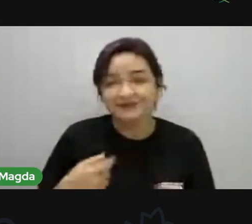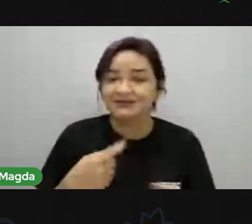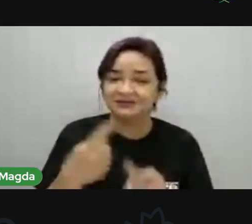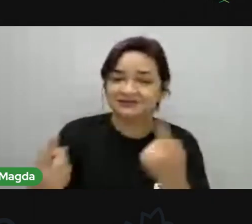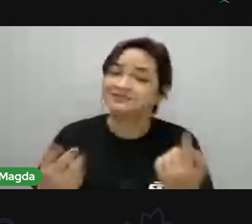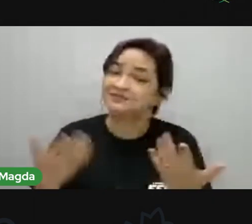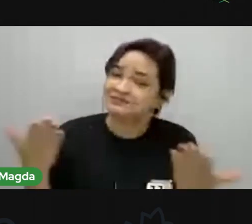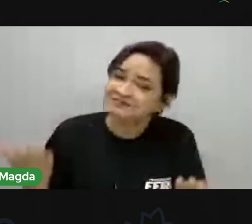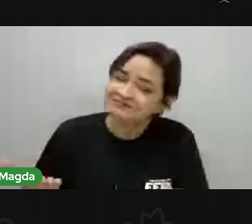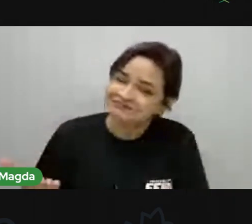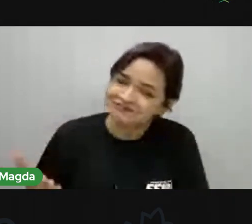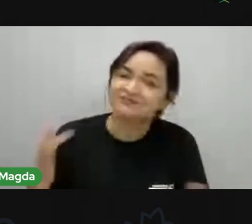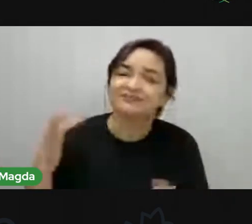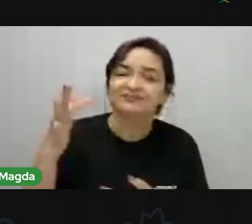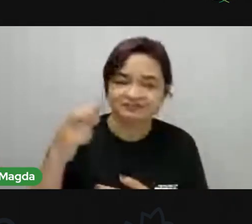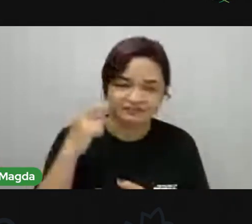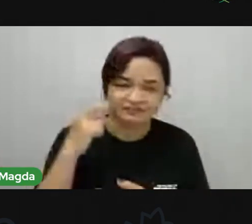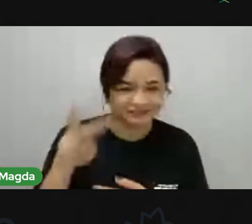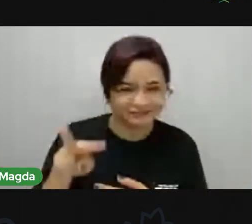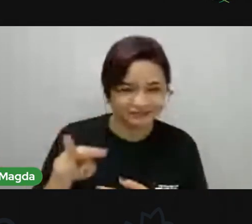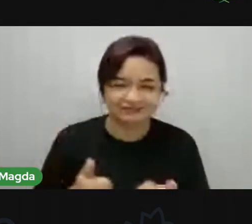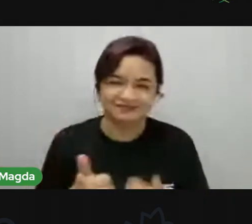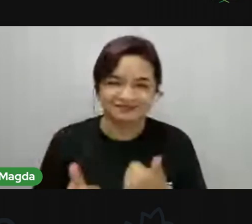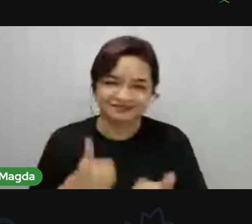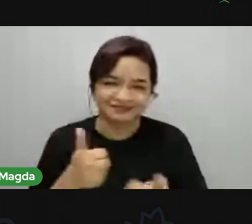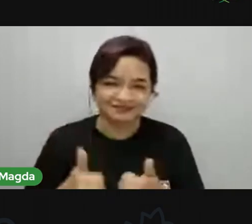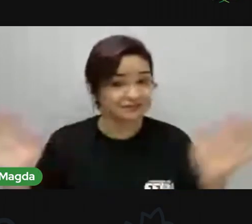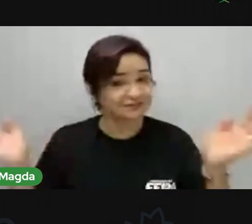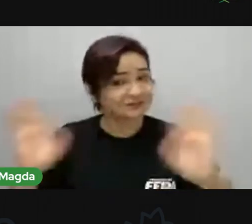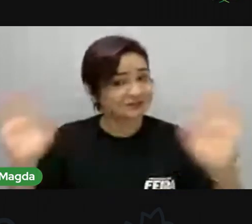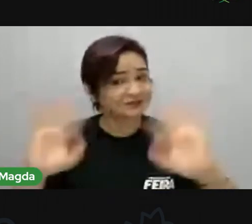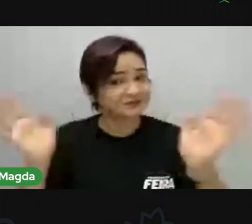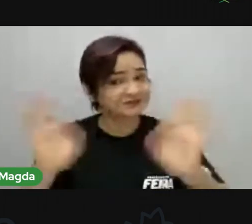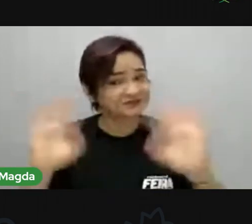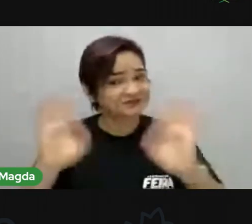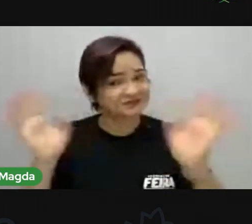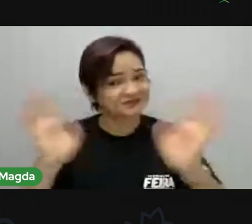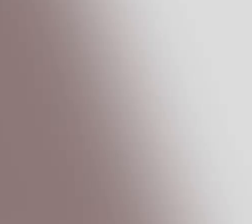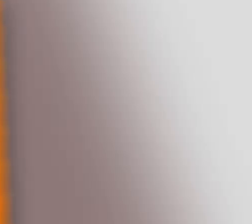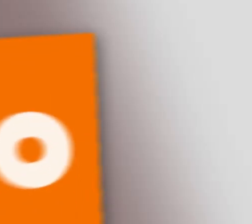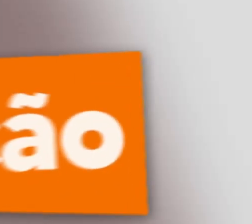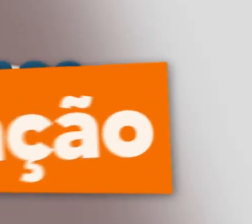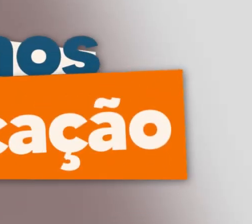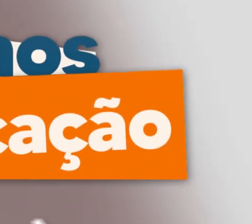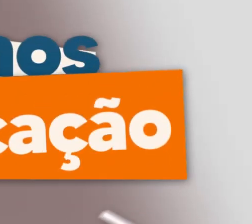vocês, mas em breve a gente vai se ver. Então, tchau, tchau, gente. Até a próxima aula.